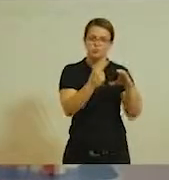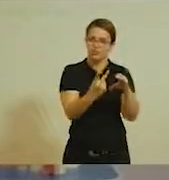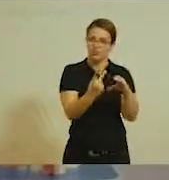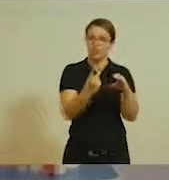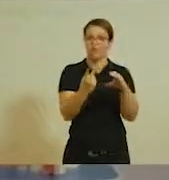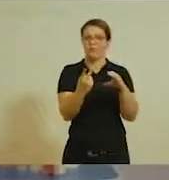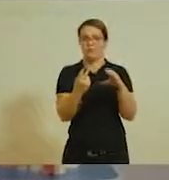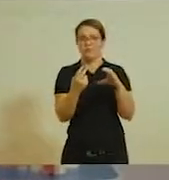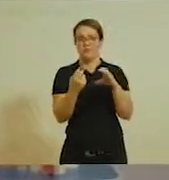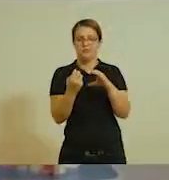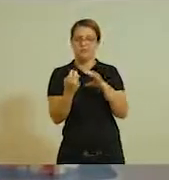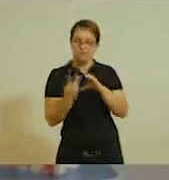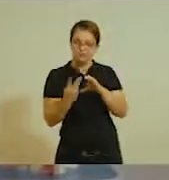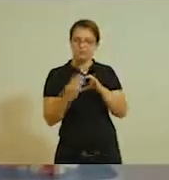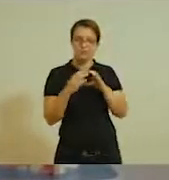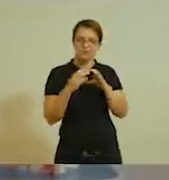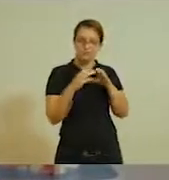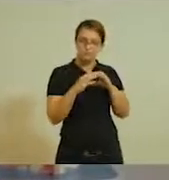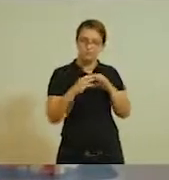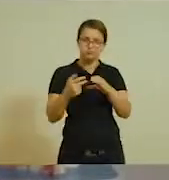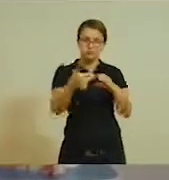o número 2.